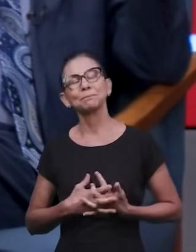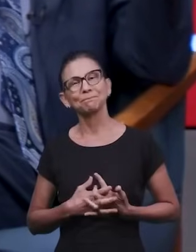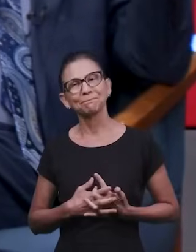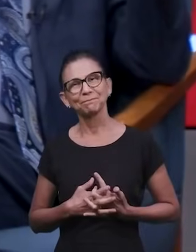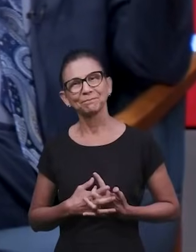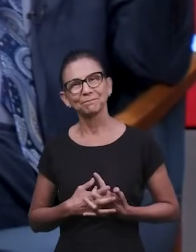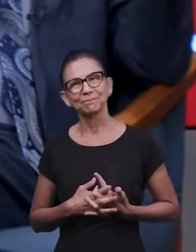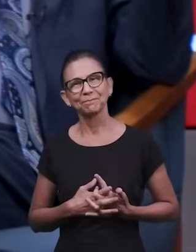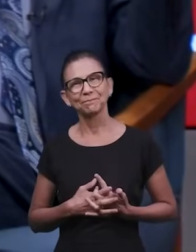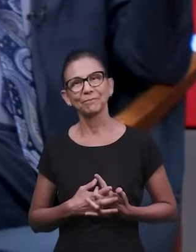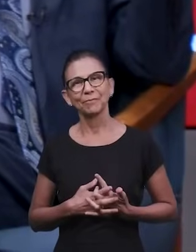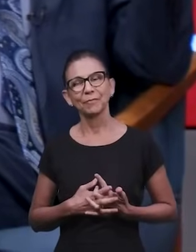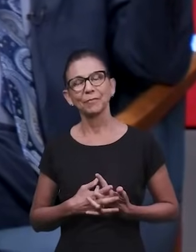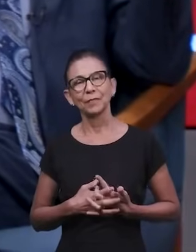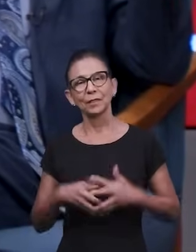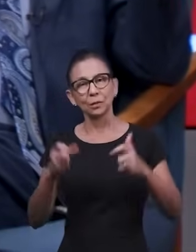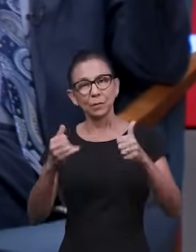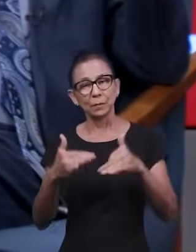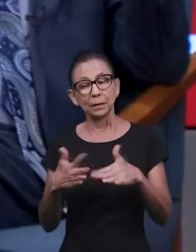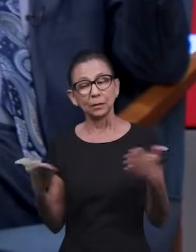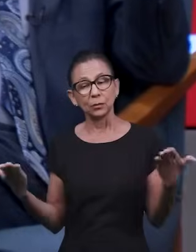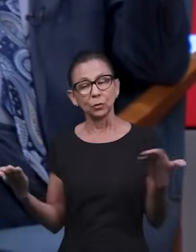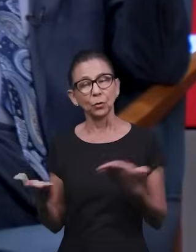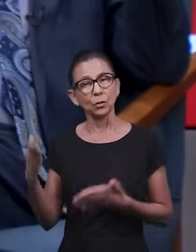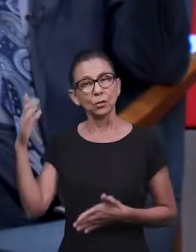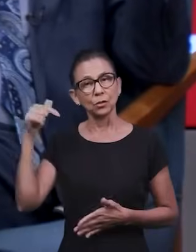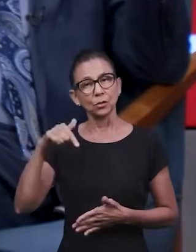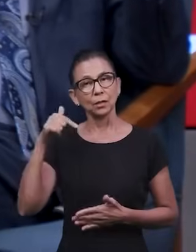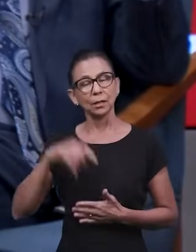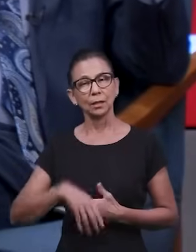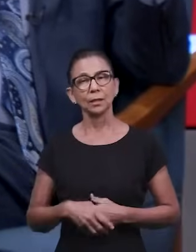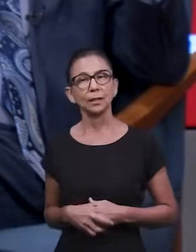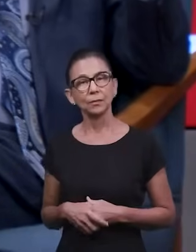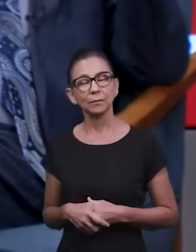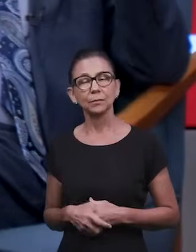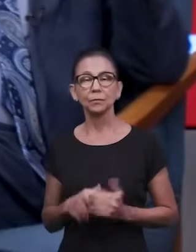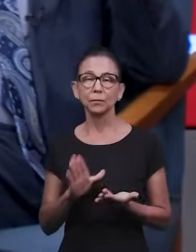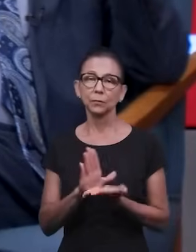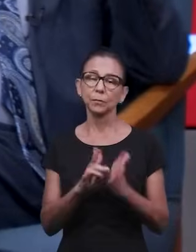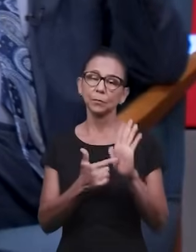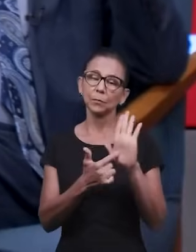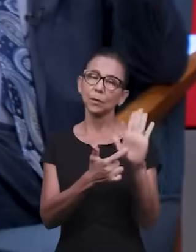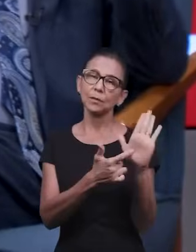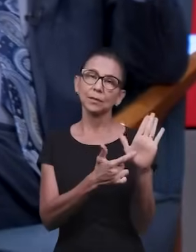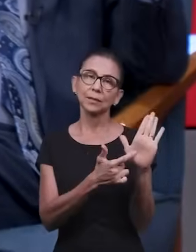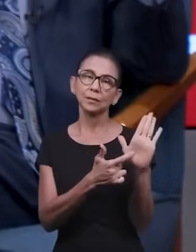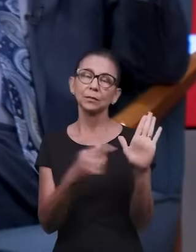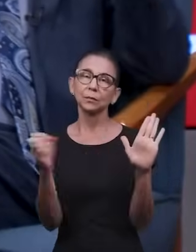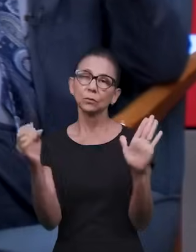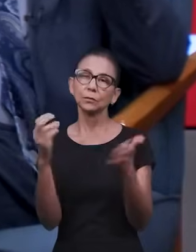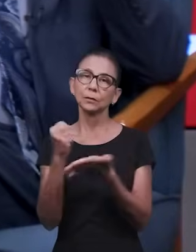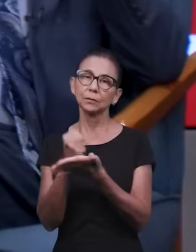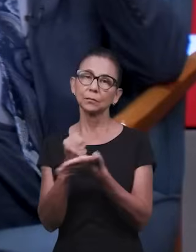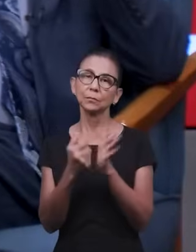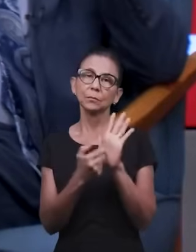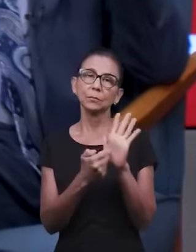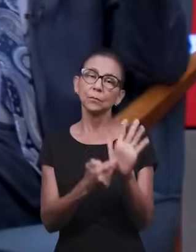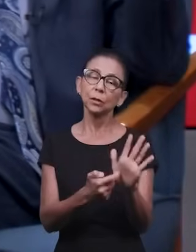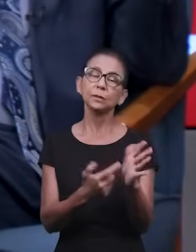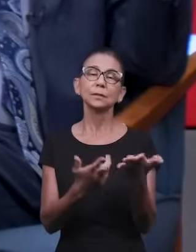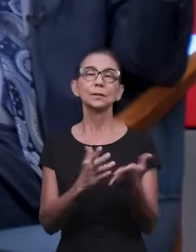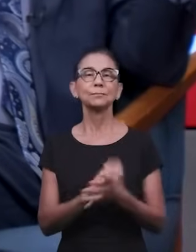que nós estamos abordando aqui aquilo que está na Bíblia aquilo que está no Novo Testamento